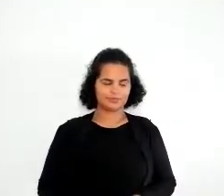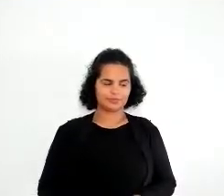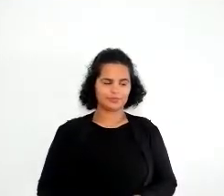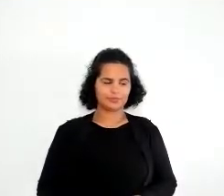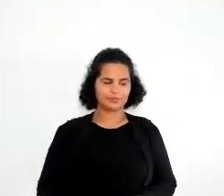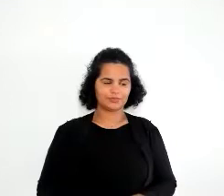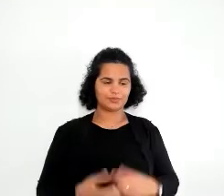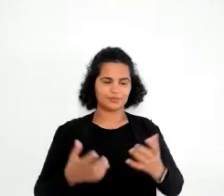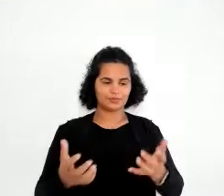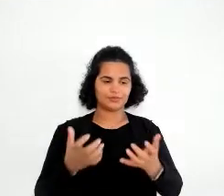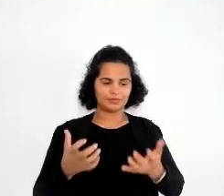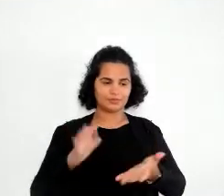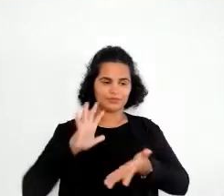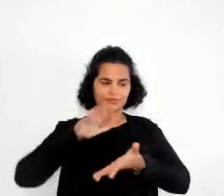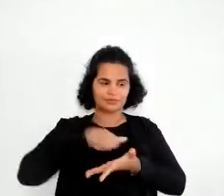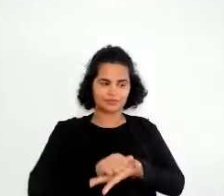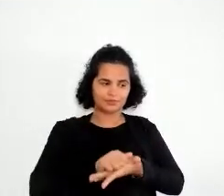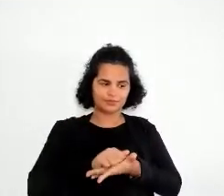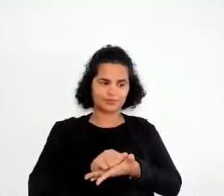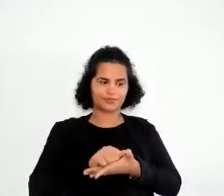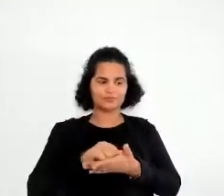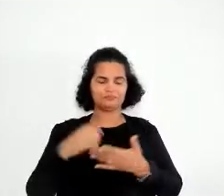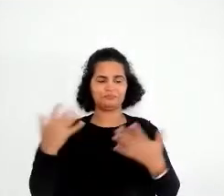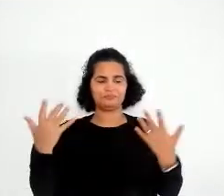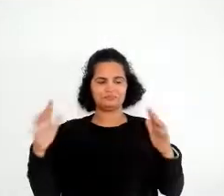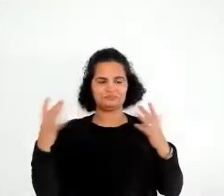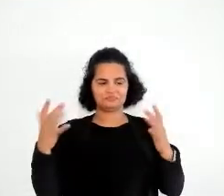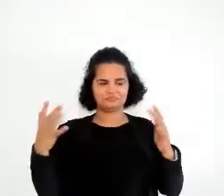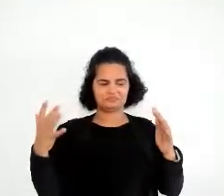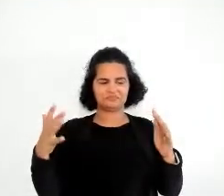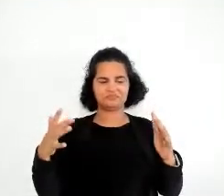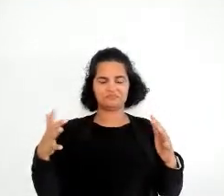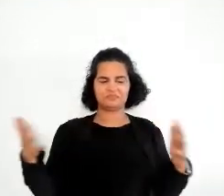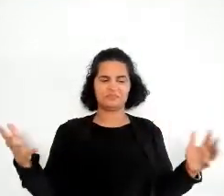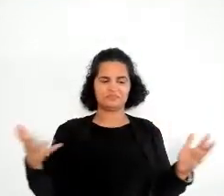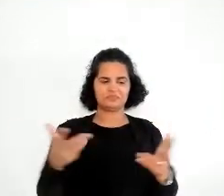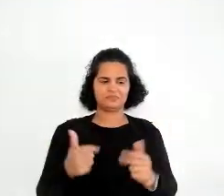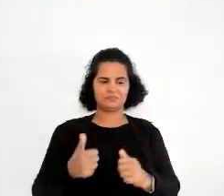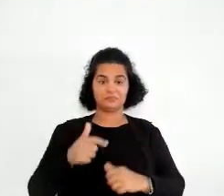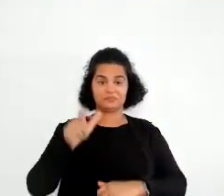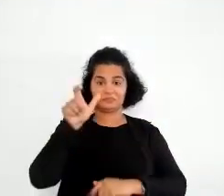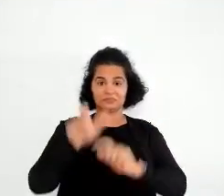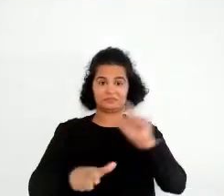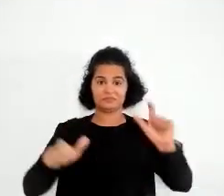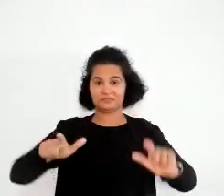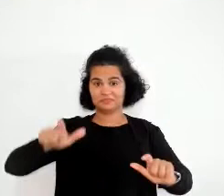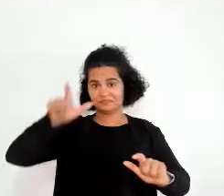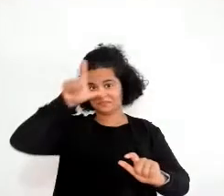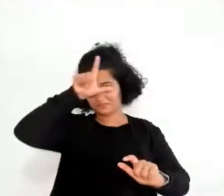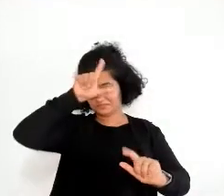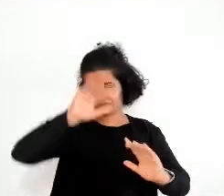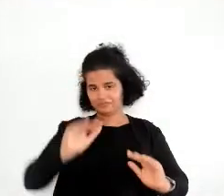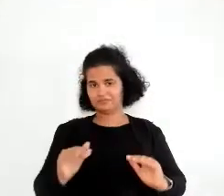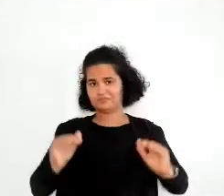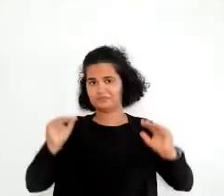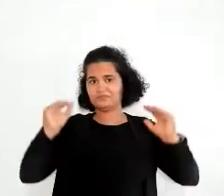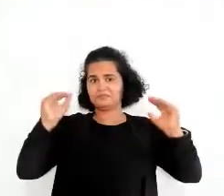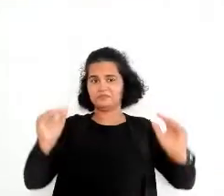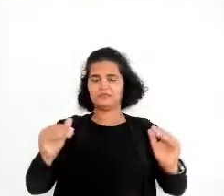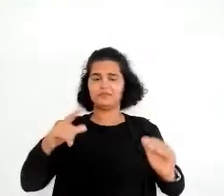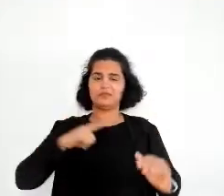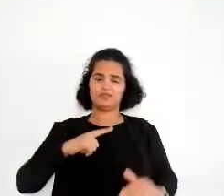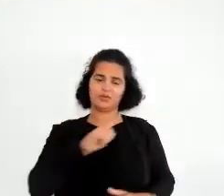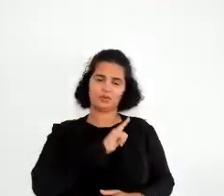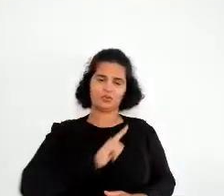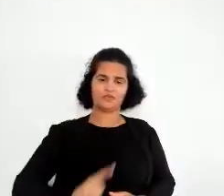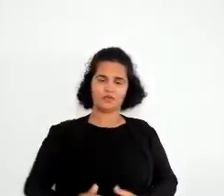Queremos registrar como fator de brilhantismo a presença de destacadas autoridades. Dentre elas, citamos o governador em